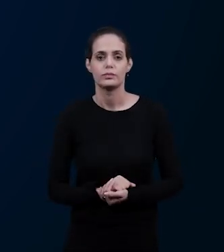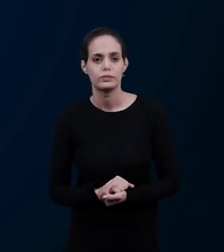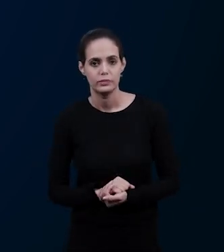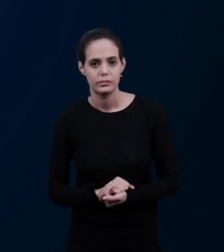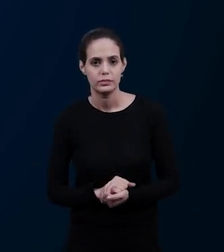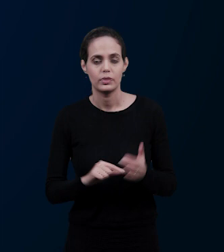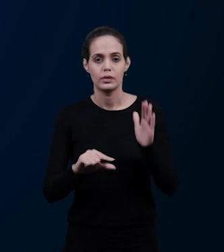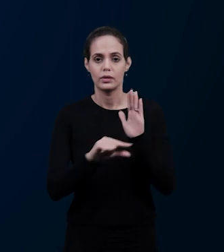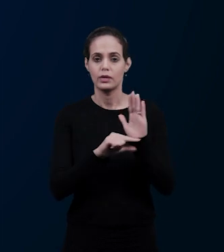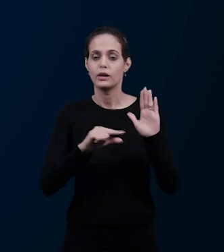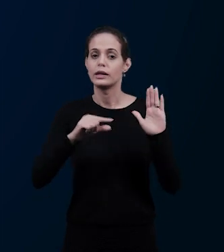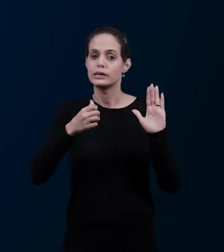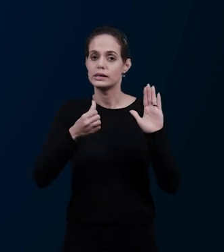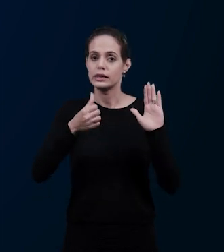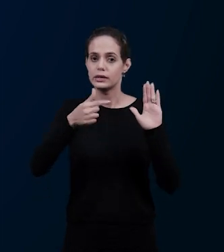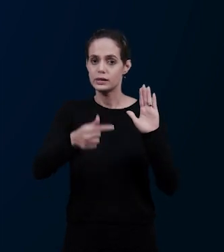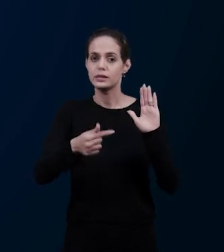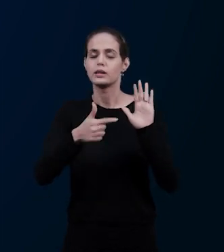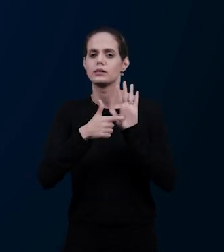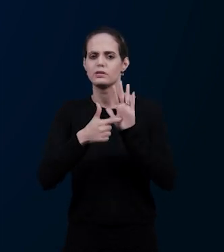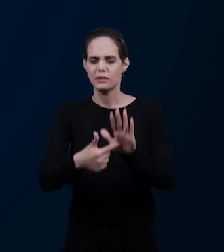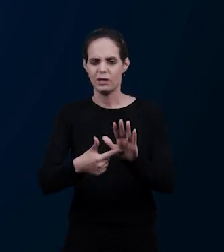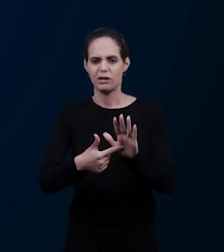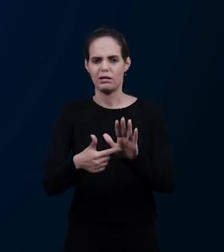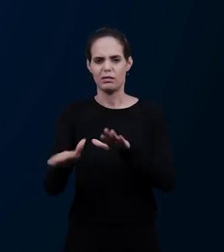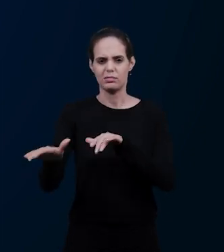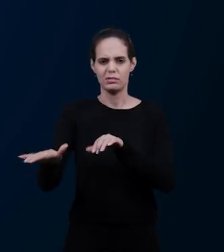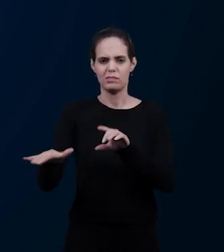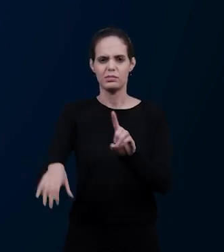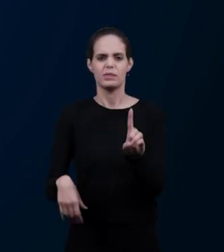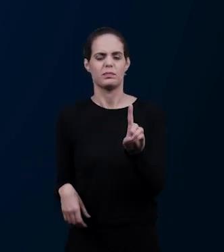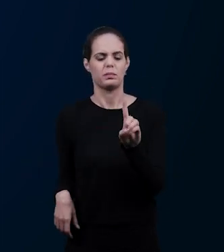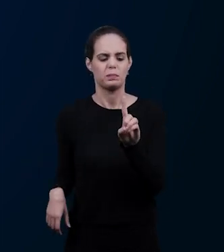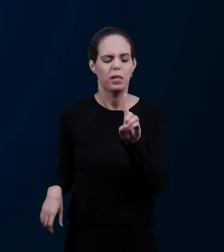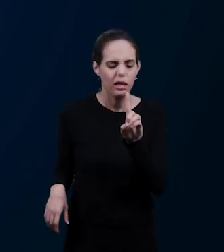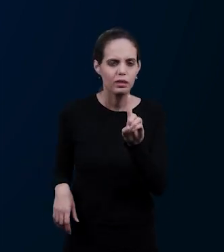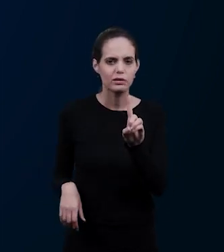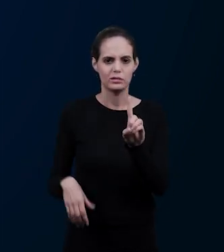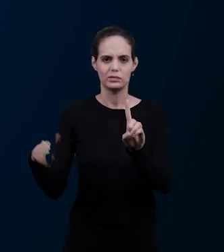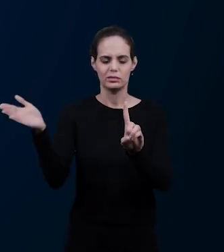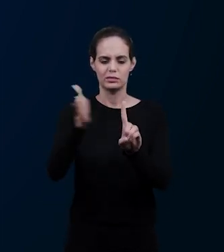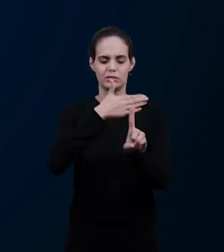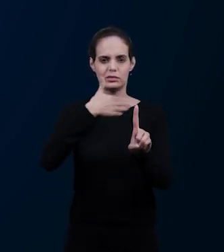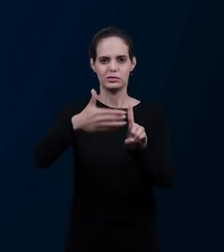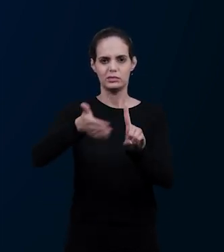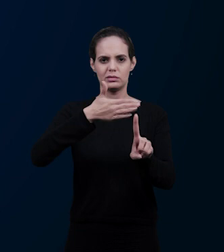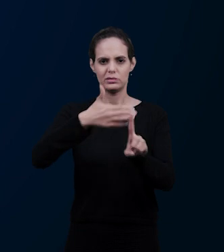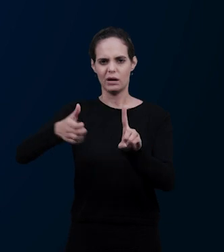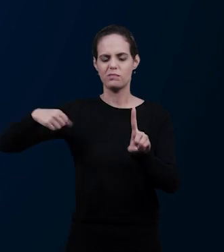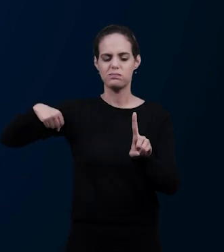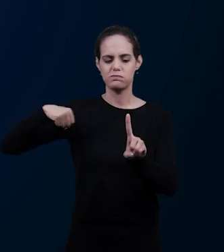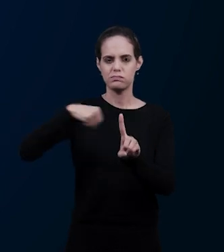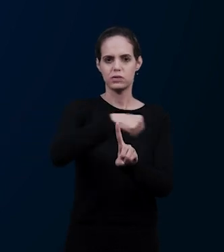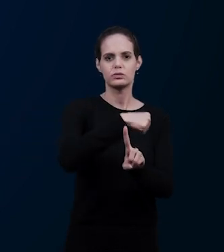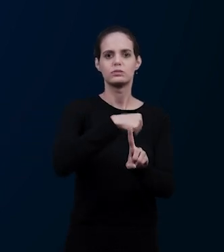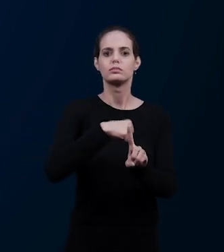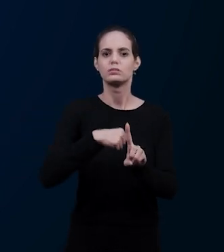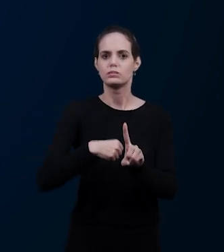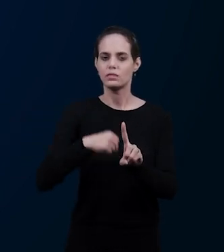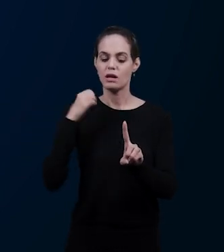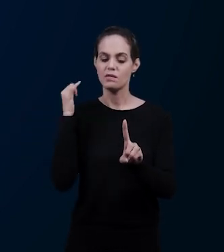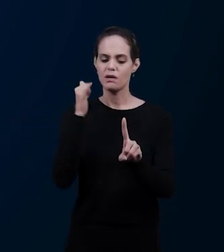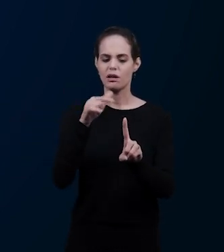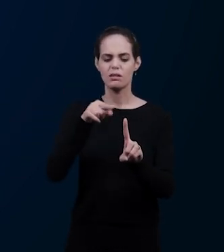Aí aqui no 67 eles dizem: então cuspiram-lhe no rosto, lhe davam socos e os outros